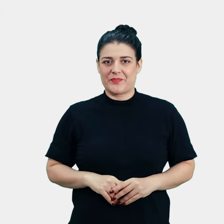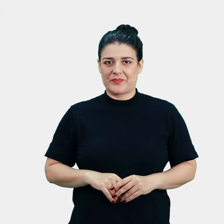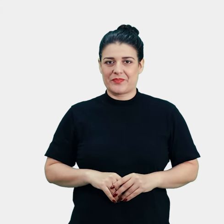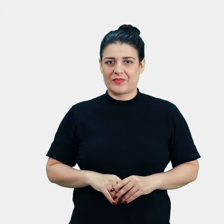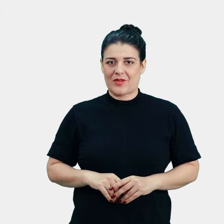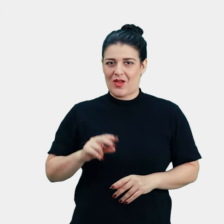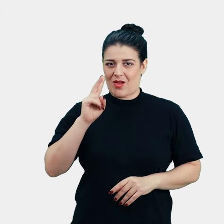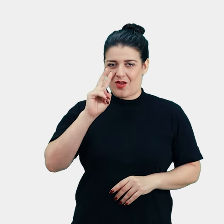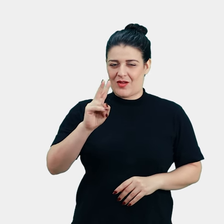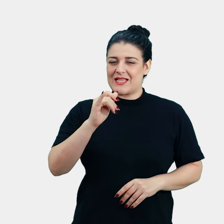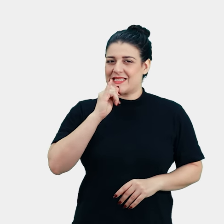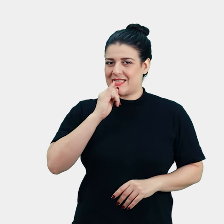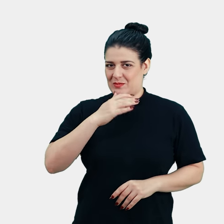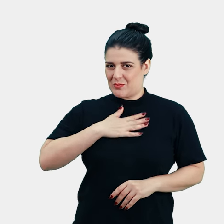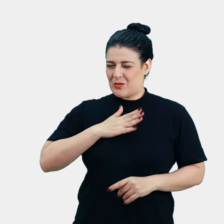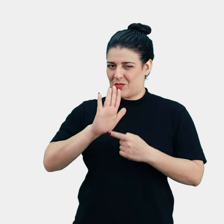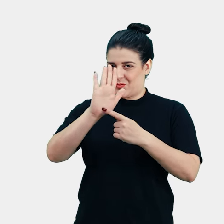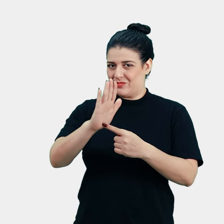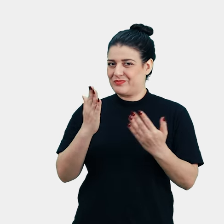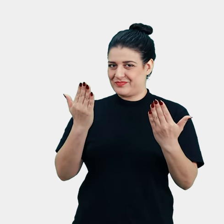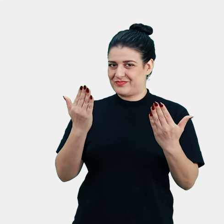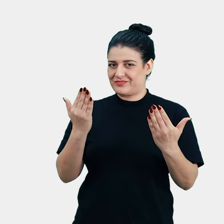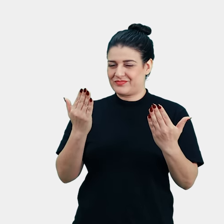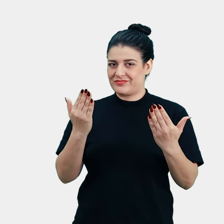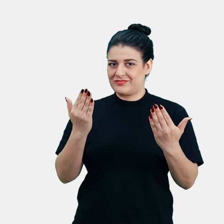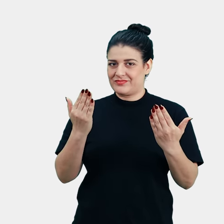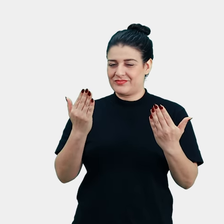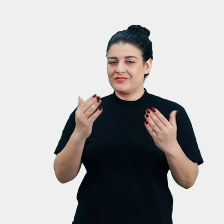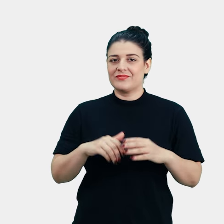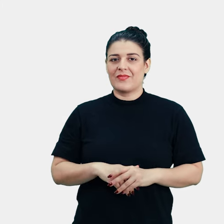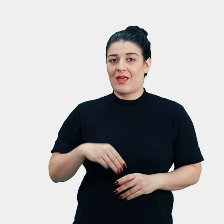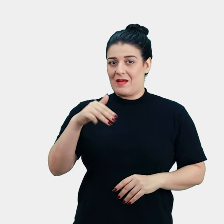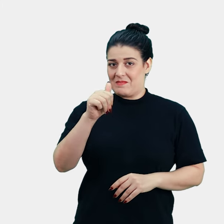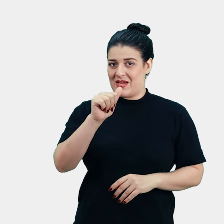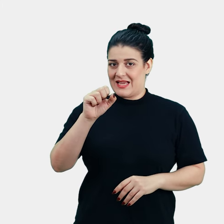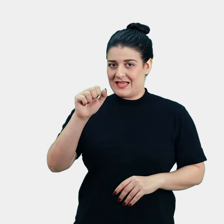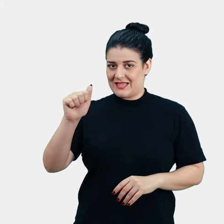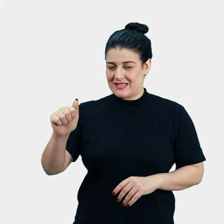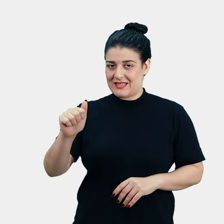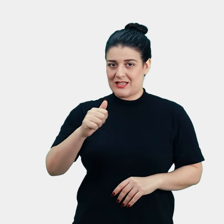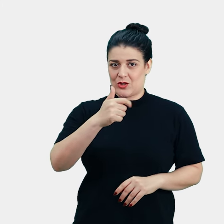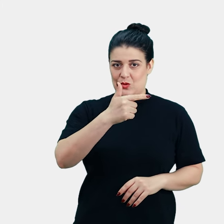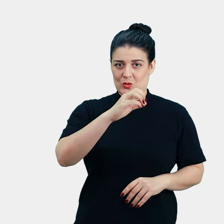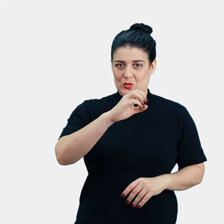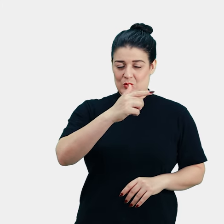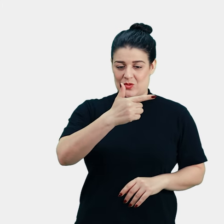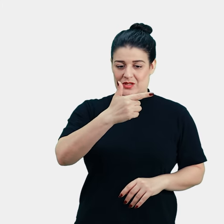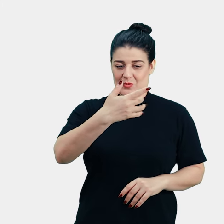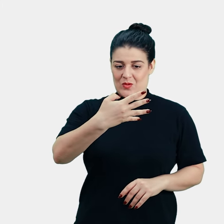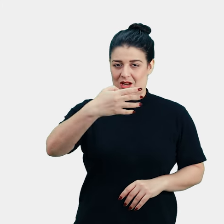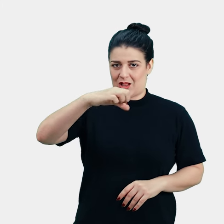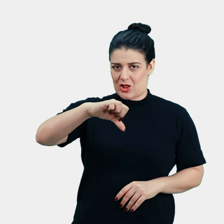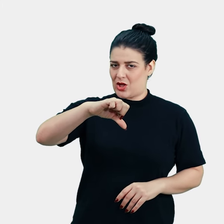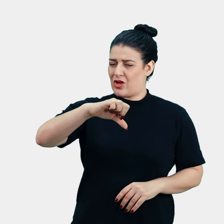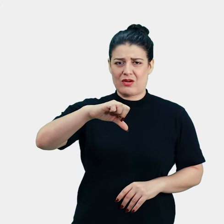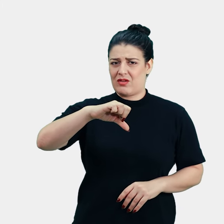nesse cantinho. Vamos usar o meu exemplo aqui. Aqui você tem uma massa, razão massa carga, 249.